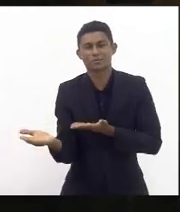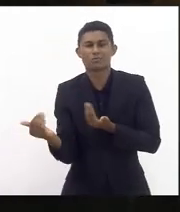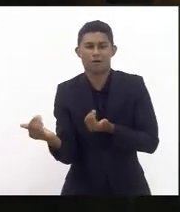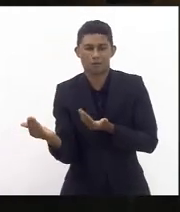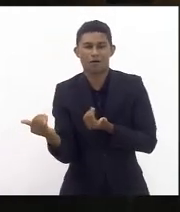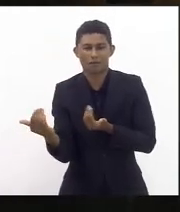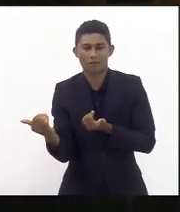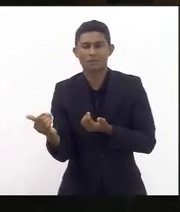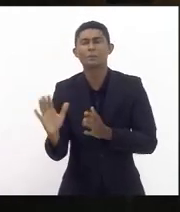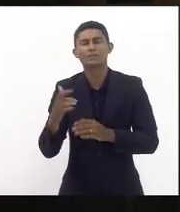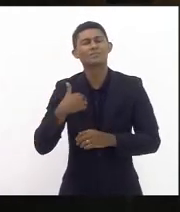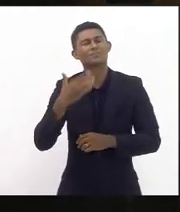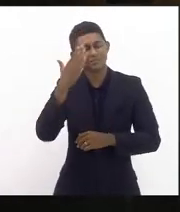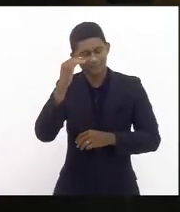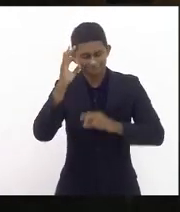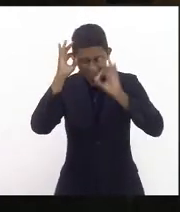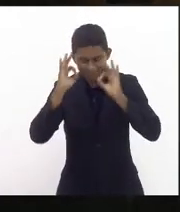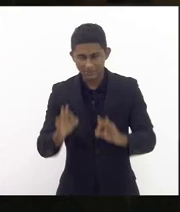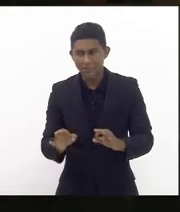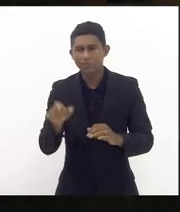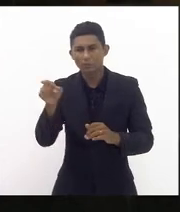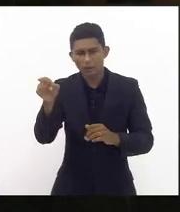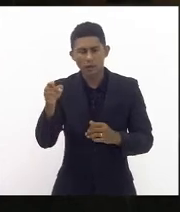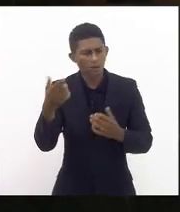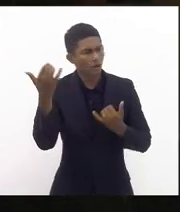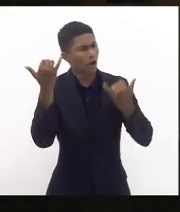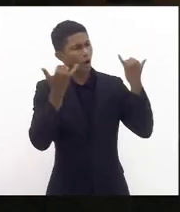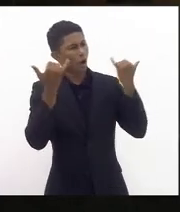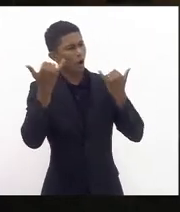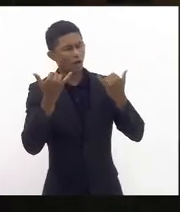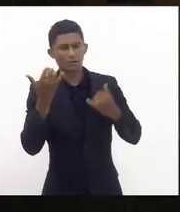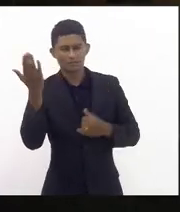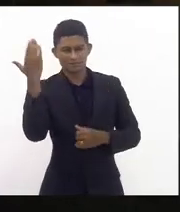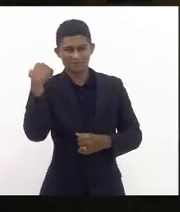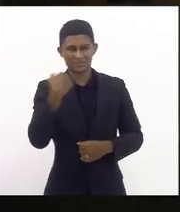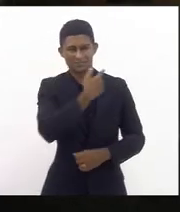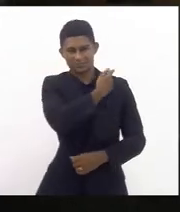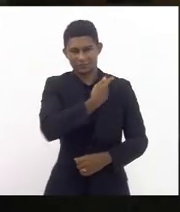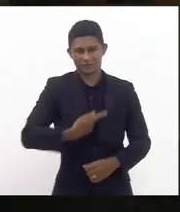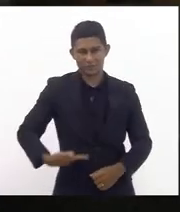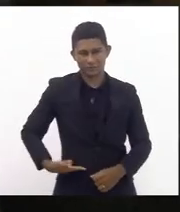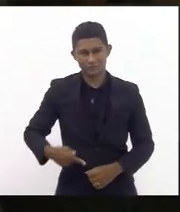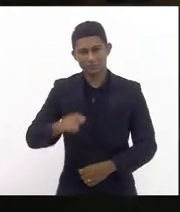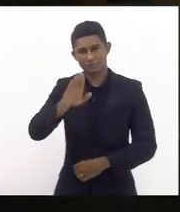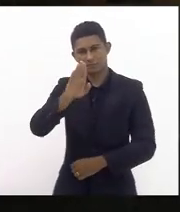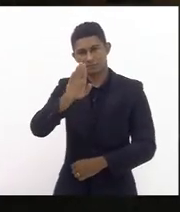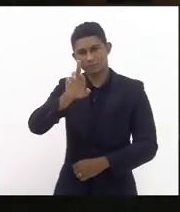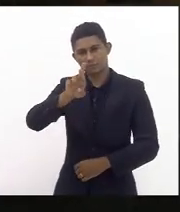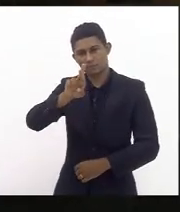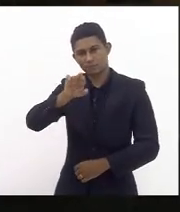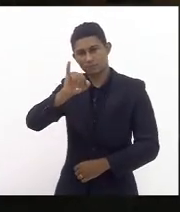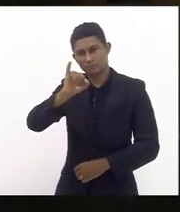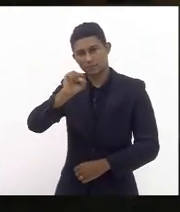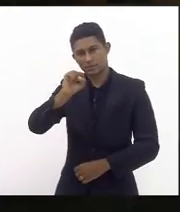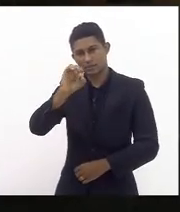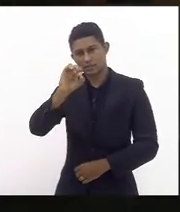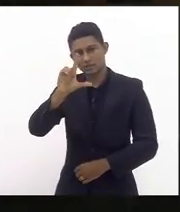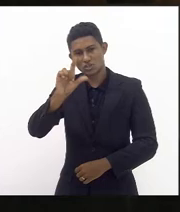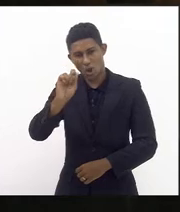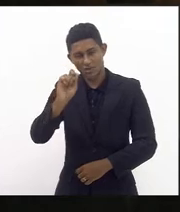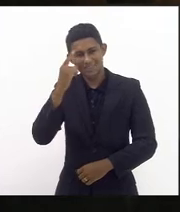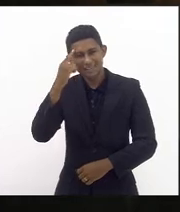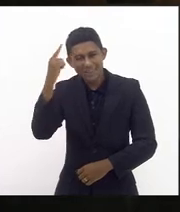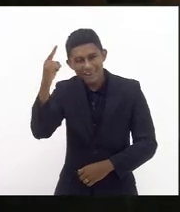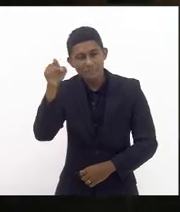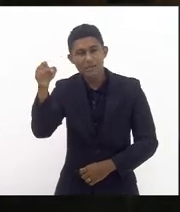mas ouviu, seguramente, o governador Leonel de Moura Brizola, né, fazer